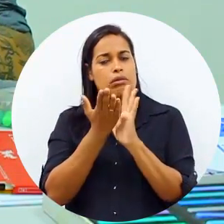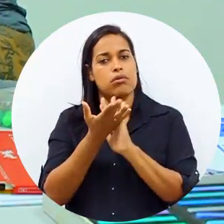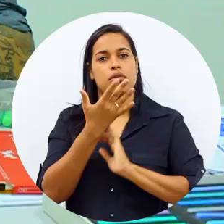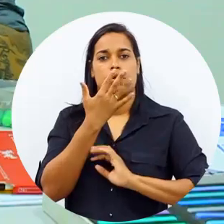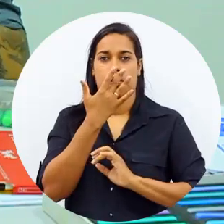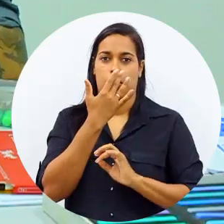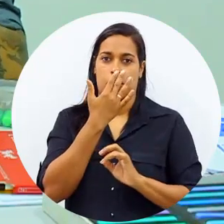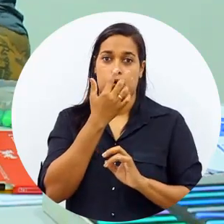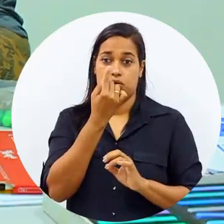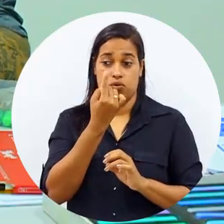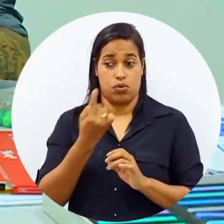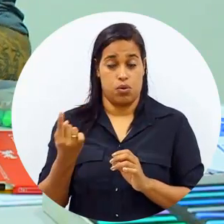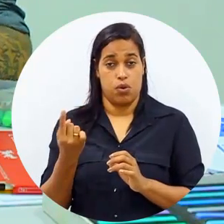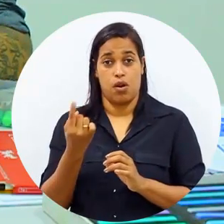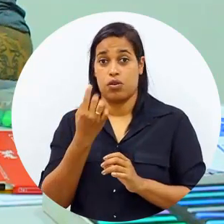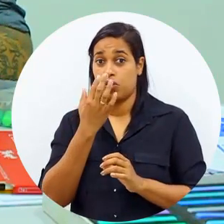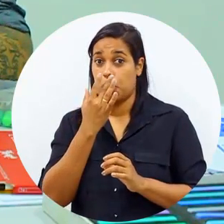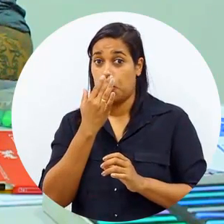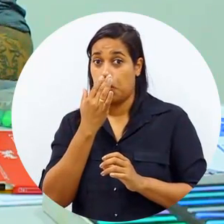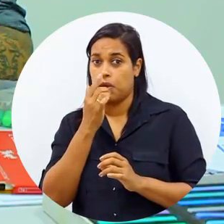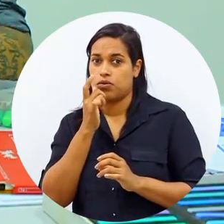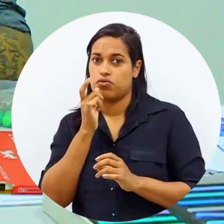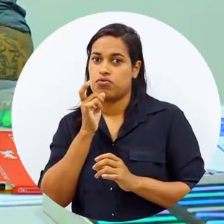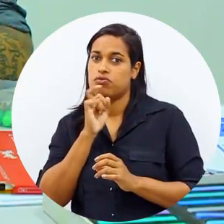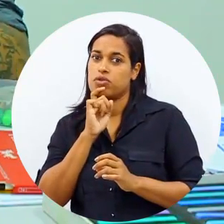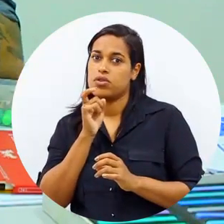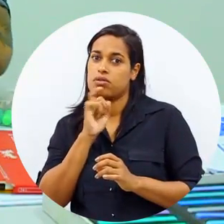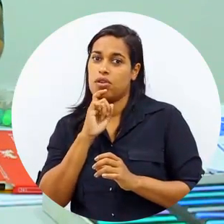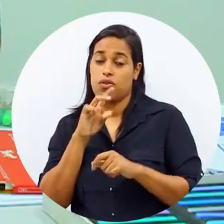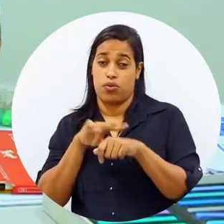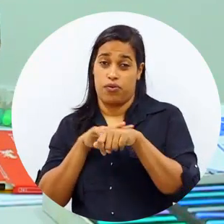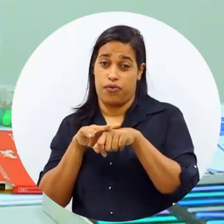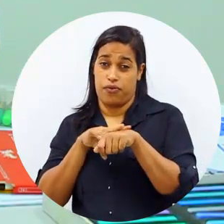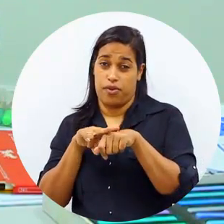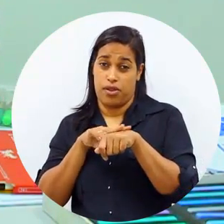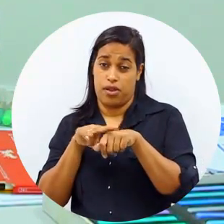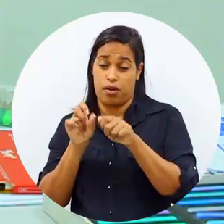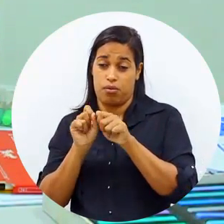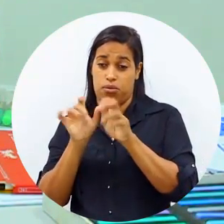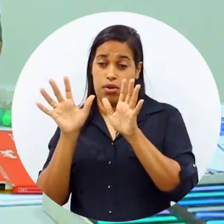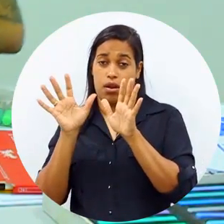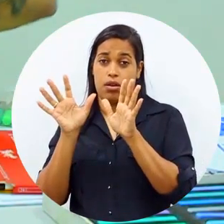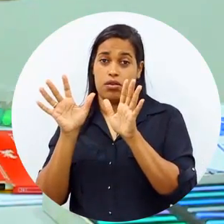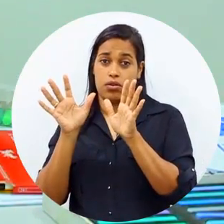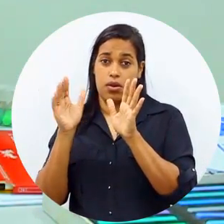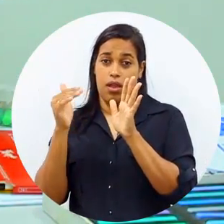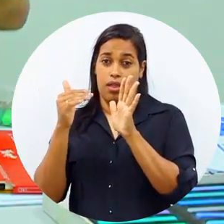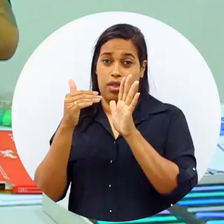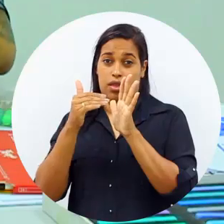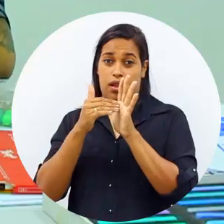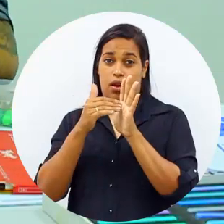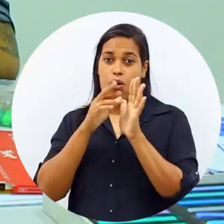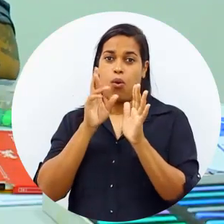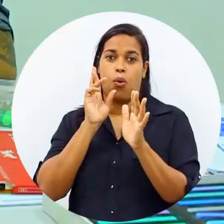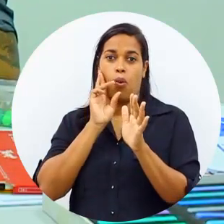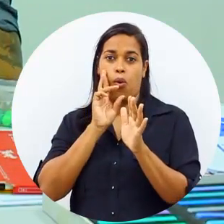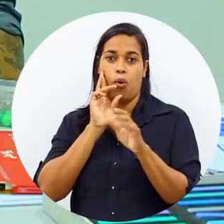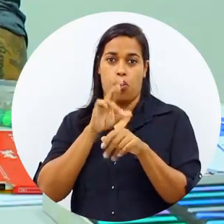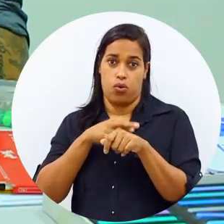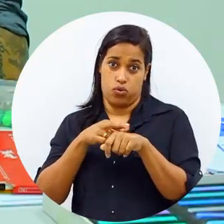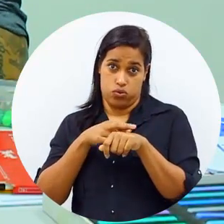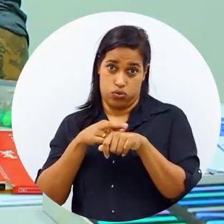cores. De um lado estão as cores mais frias, que vão do verde claro até o